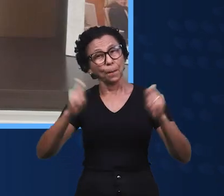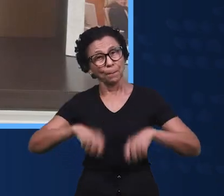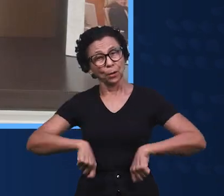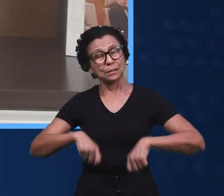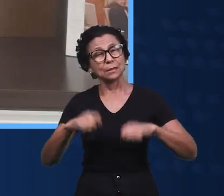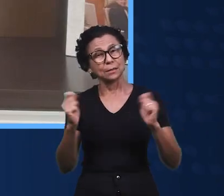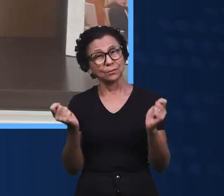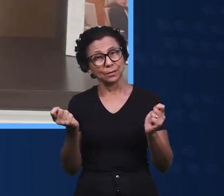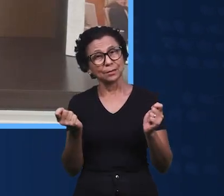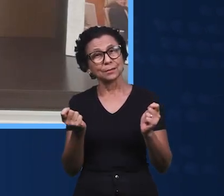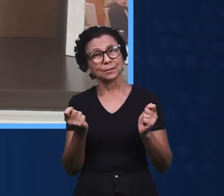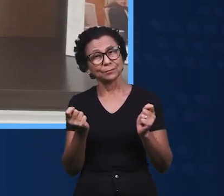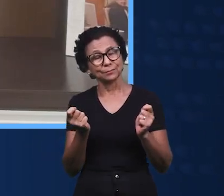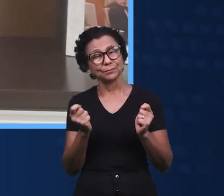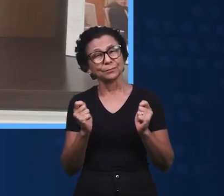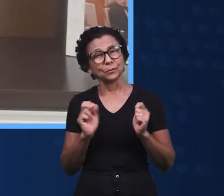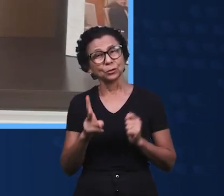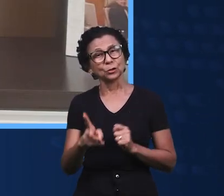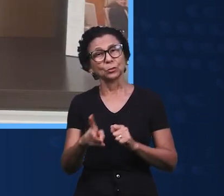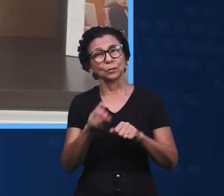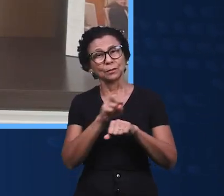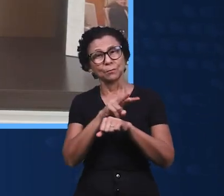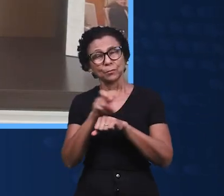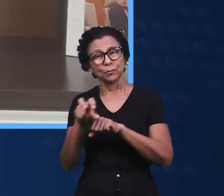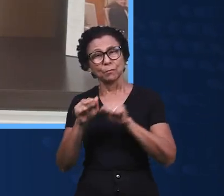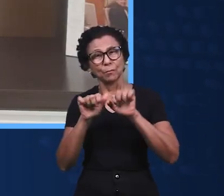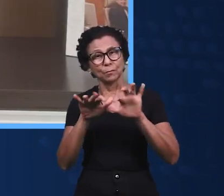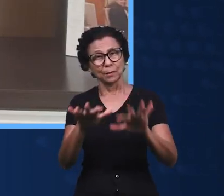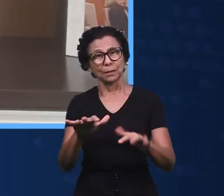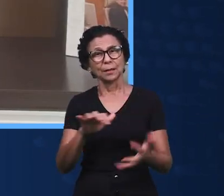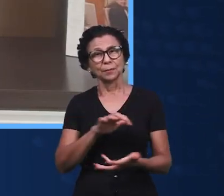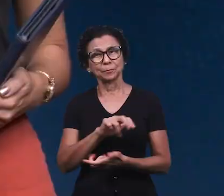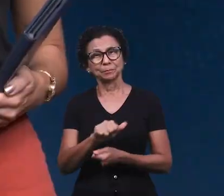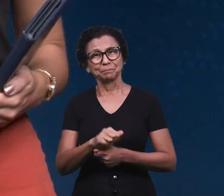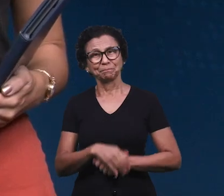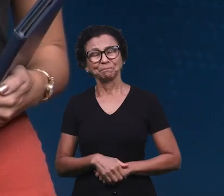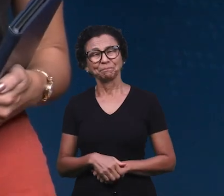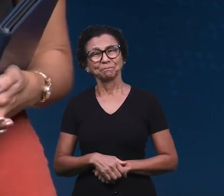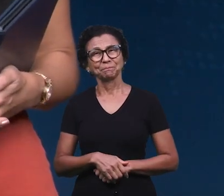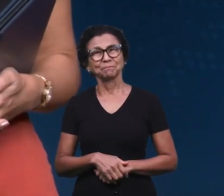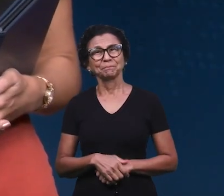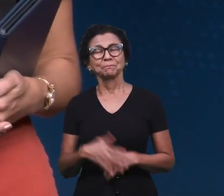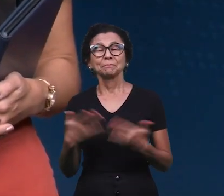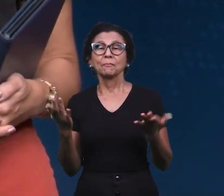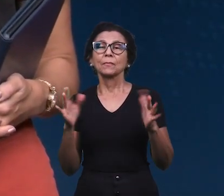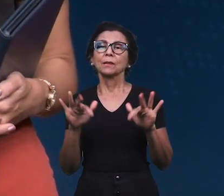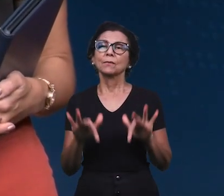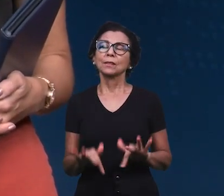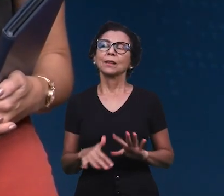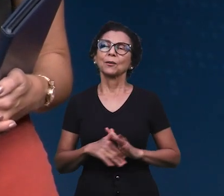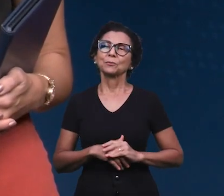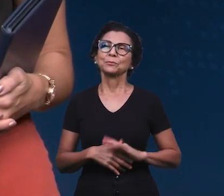precisam melhorar. A todos, a paz do Senhor. E assim chegamos